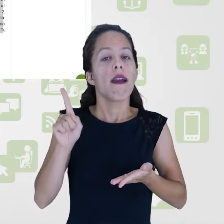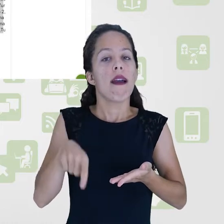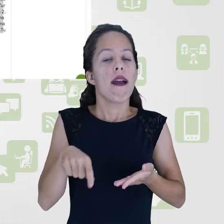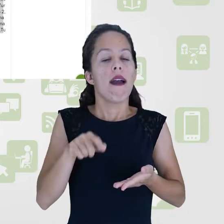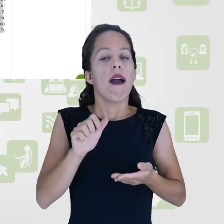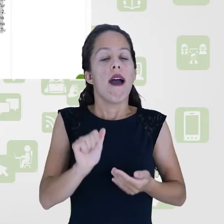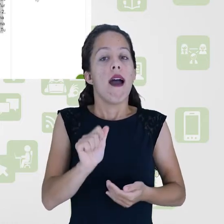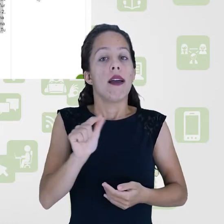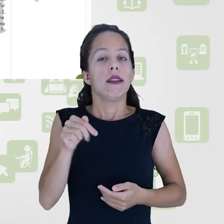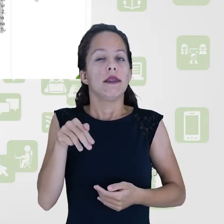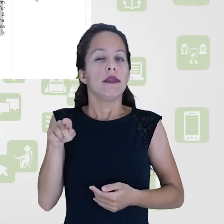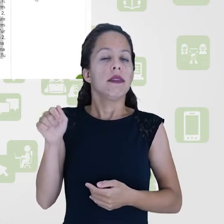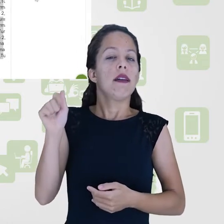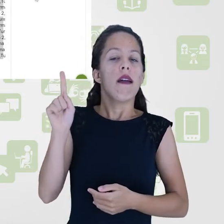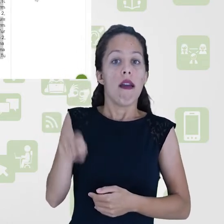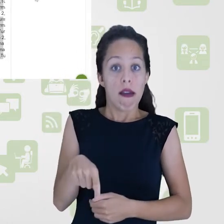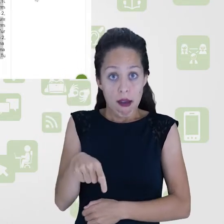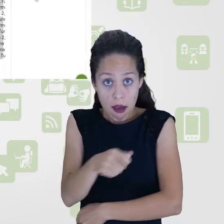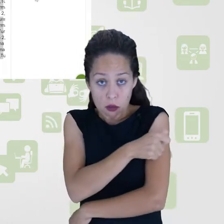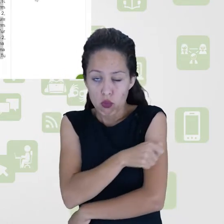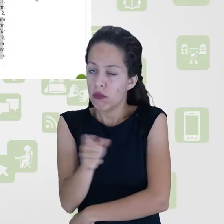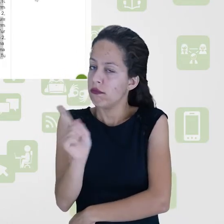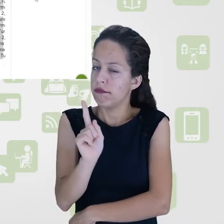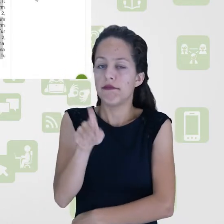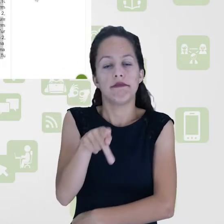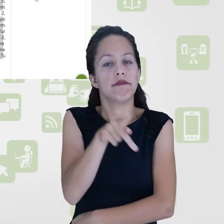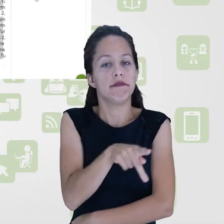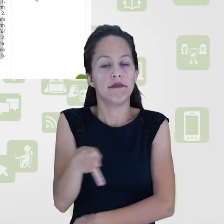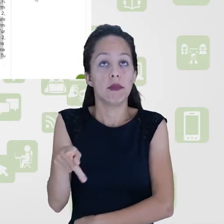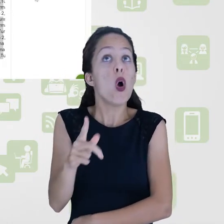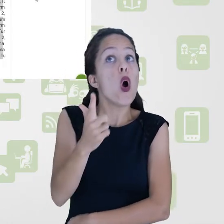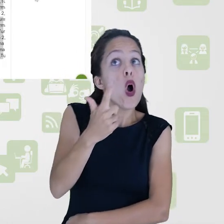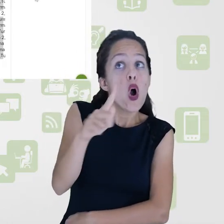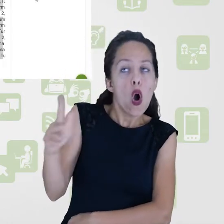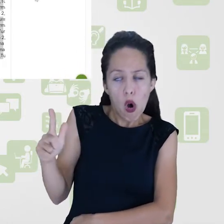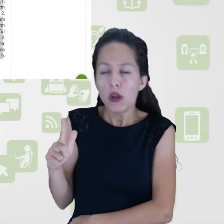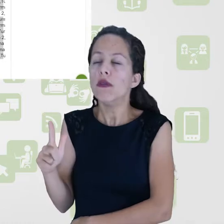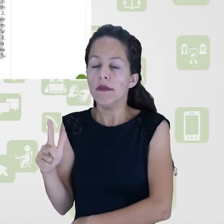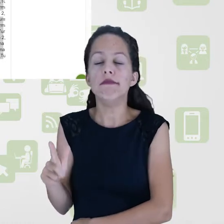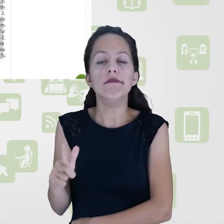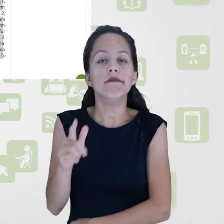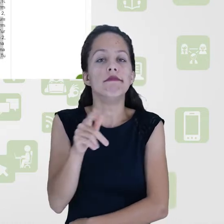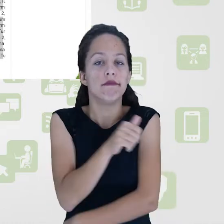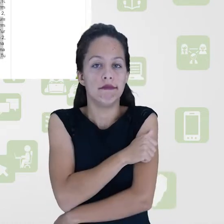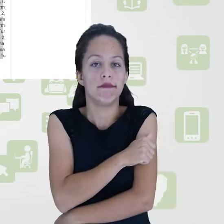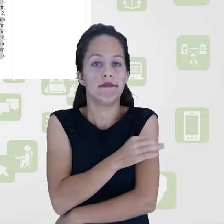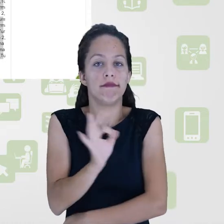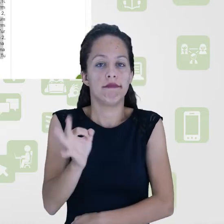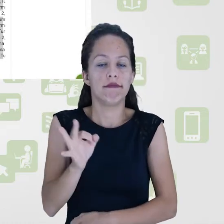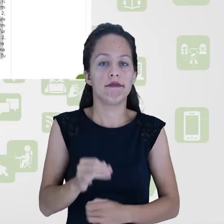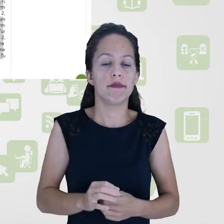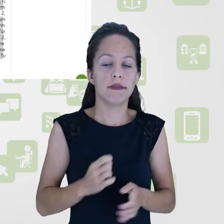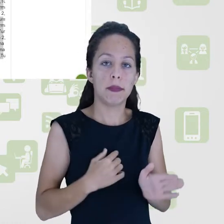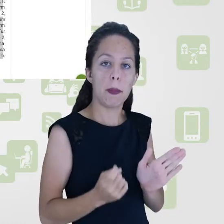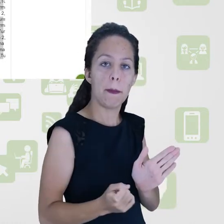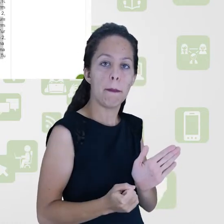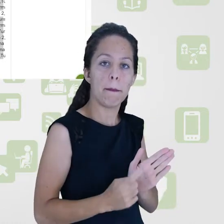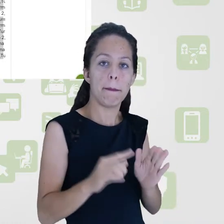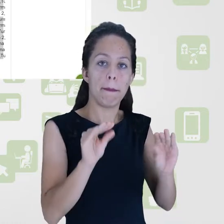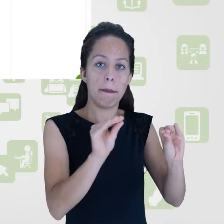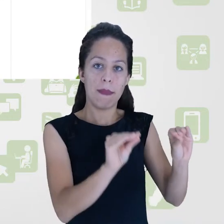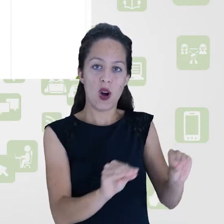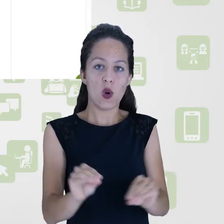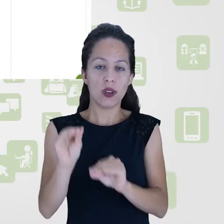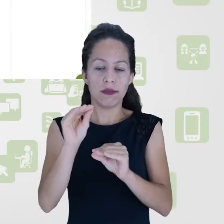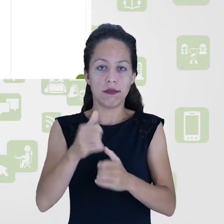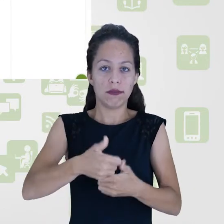está cadastrada como professora. Todos os demais são alunos. Então, eu vou clicar aqui do ladinho, já estão todos